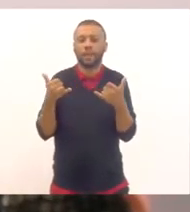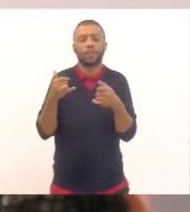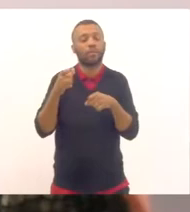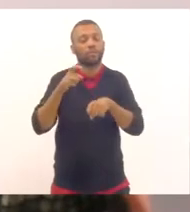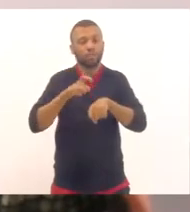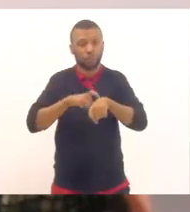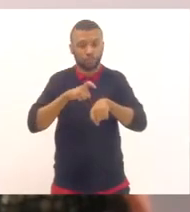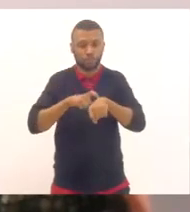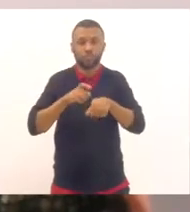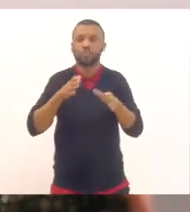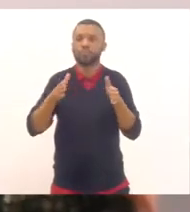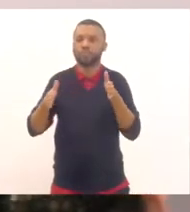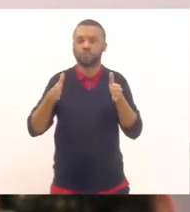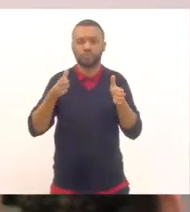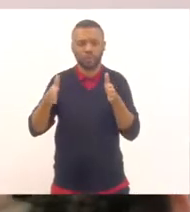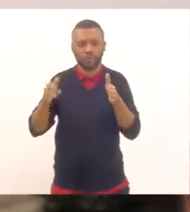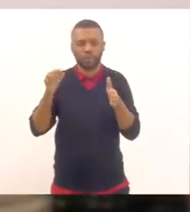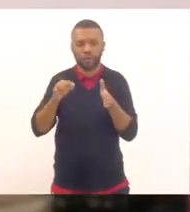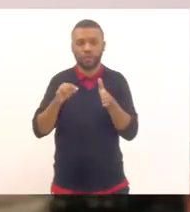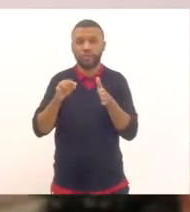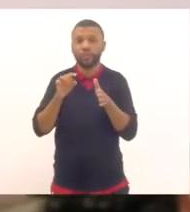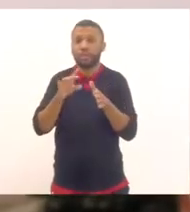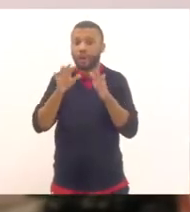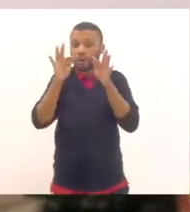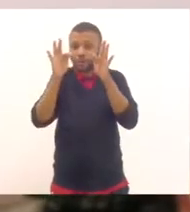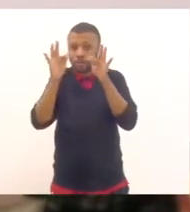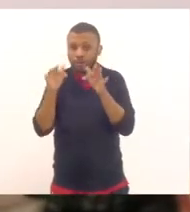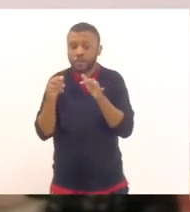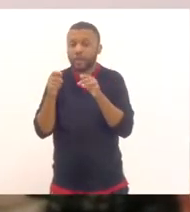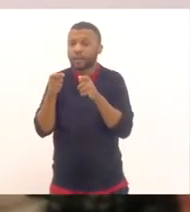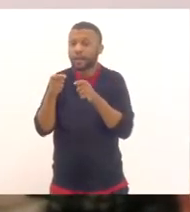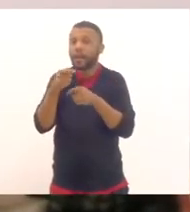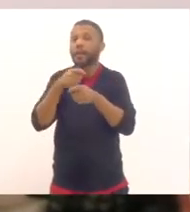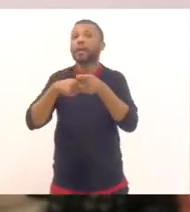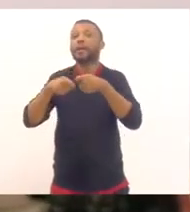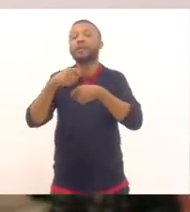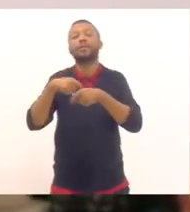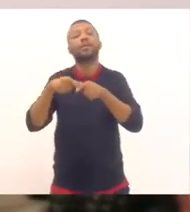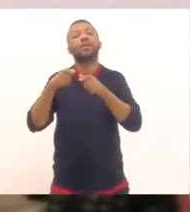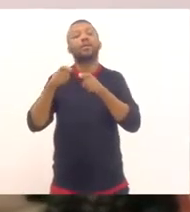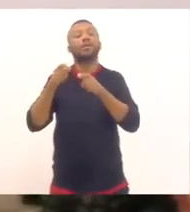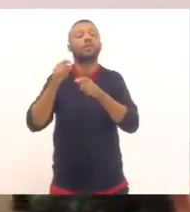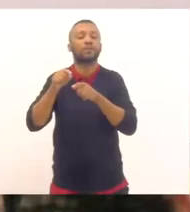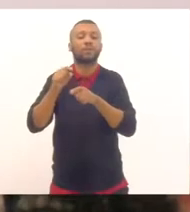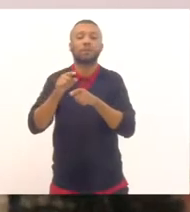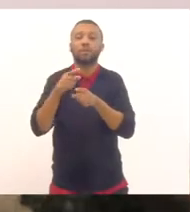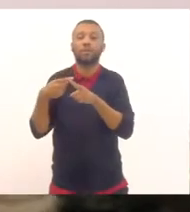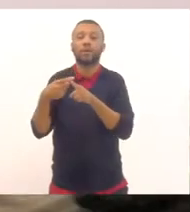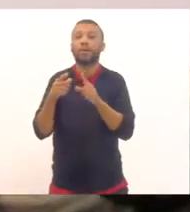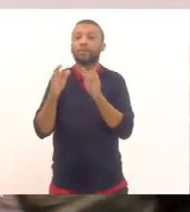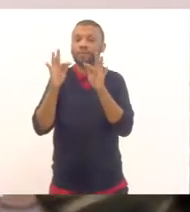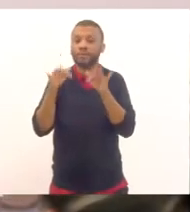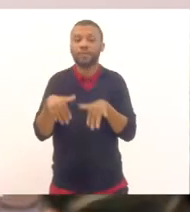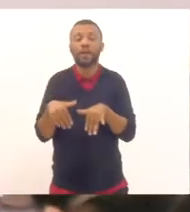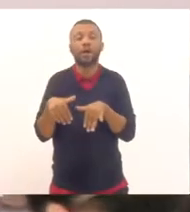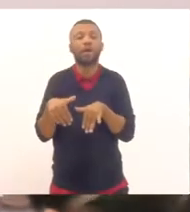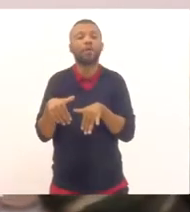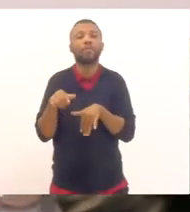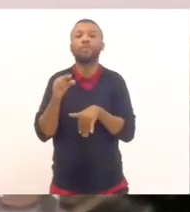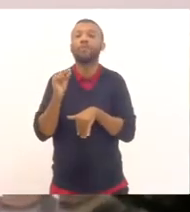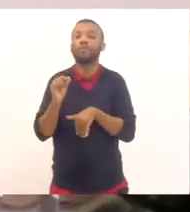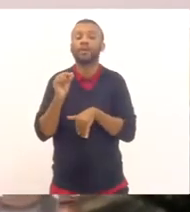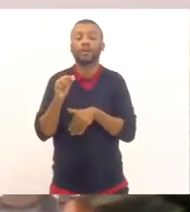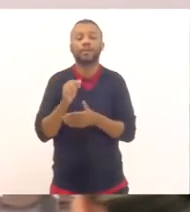um essa só ao término da cadeia Econômica Pega até nos lembrava ao final né É como se